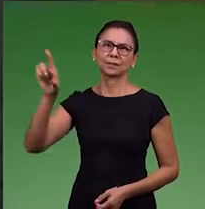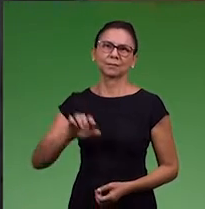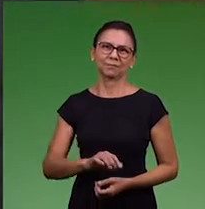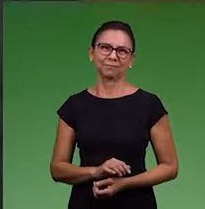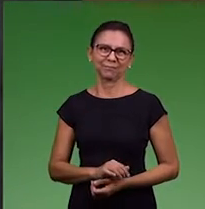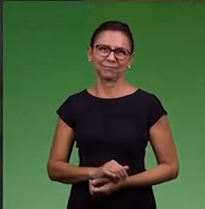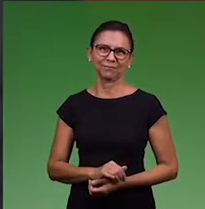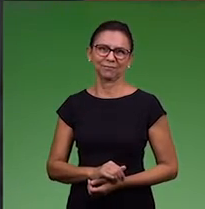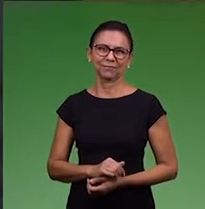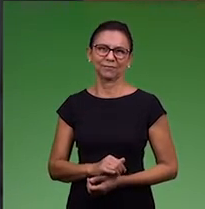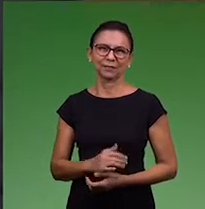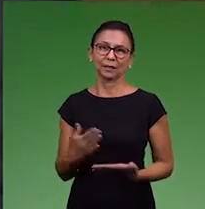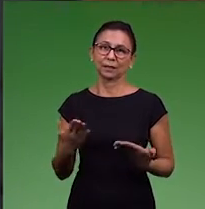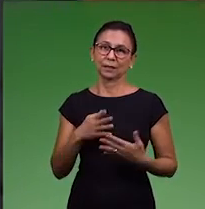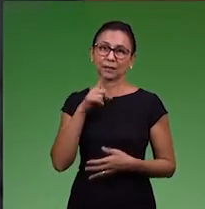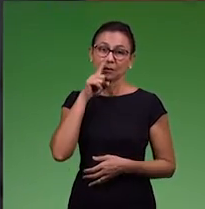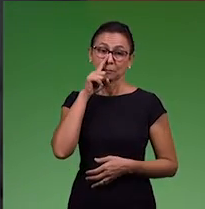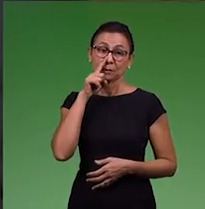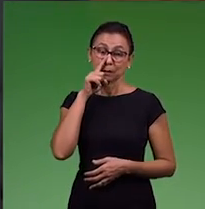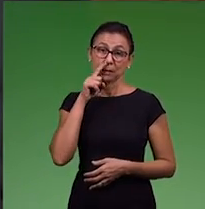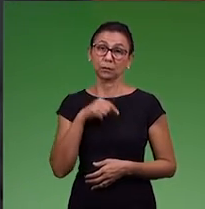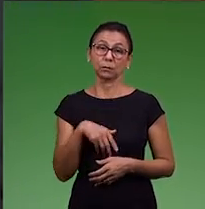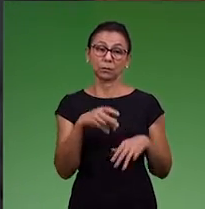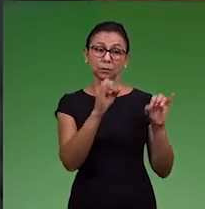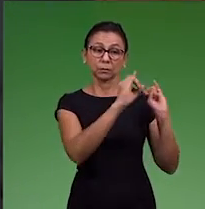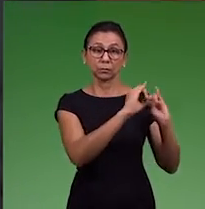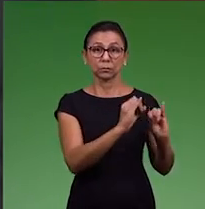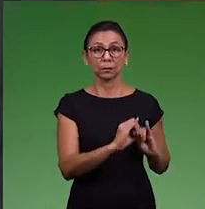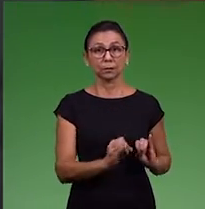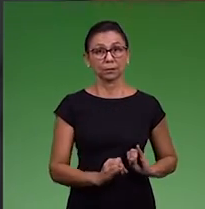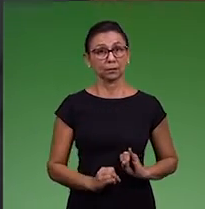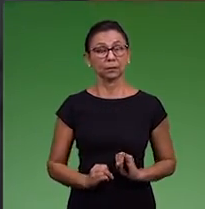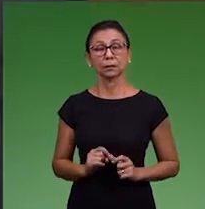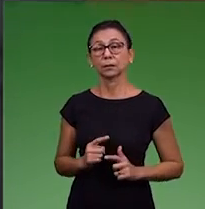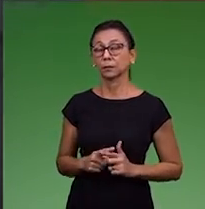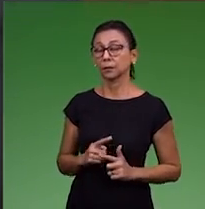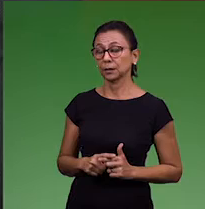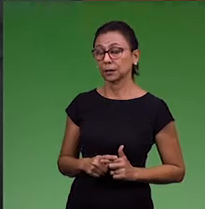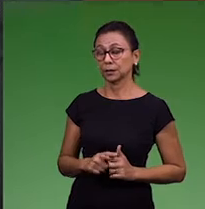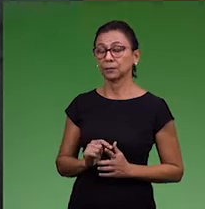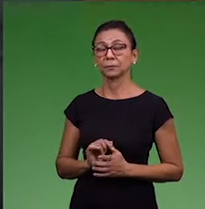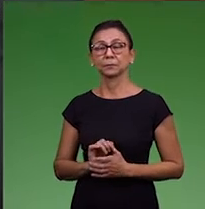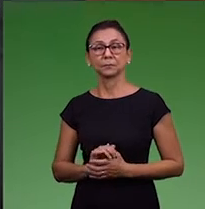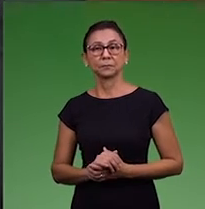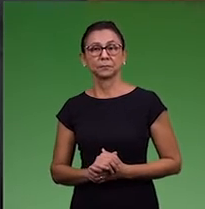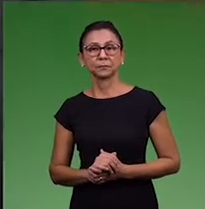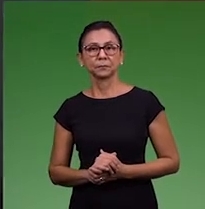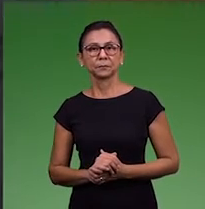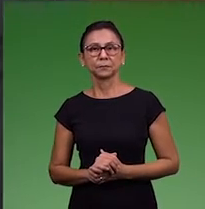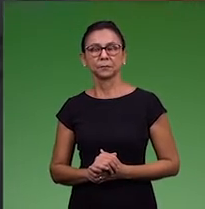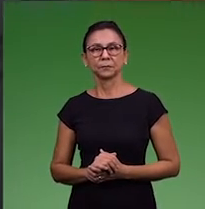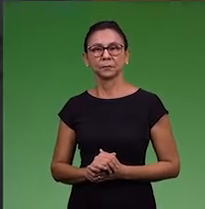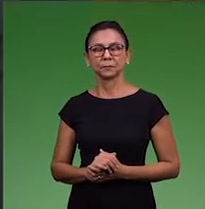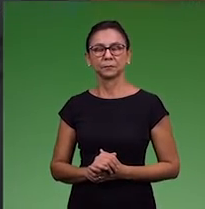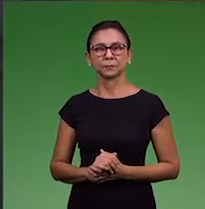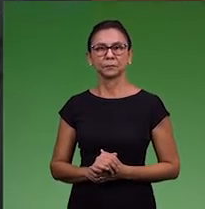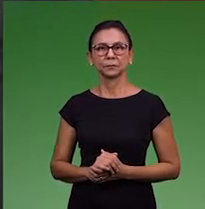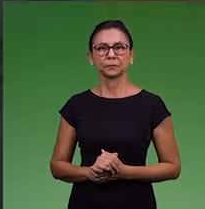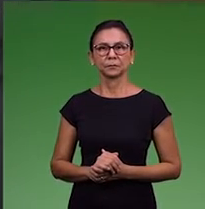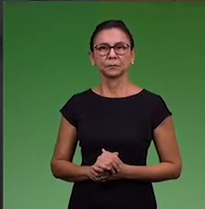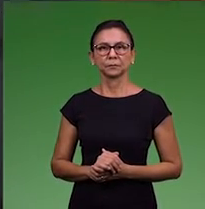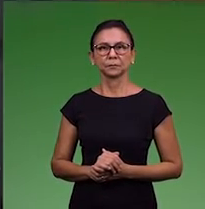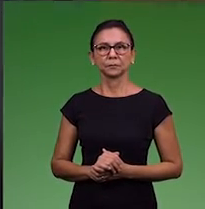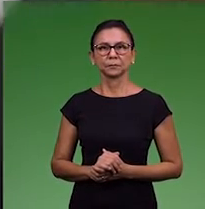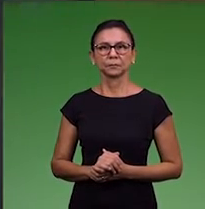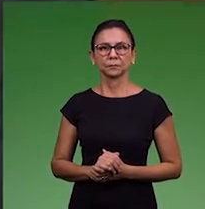Então, o perigo muito grande da idolatria é que, fora a Trindade,